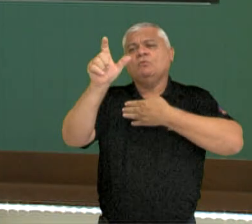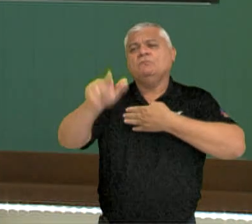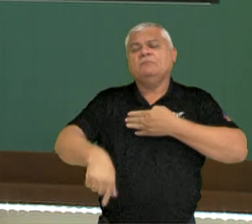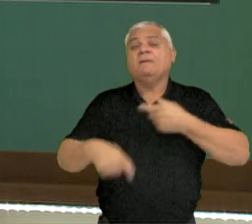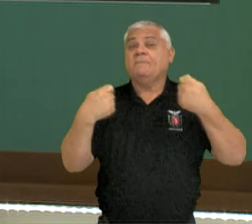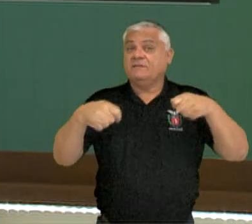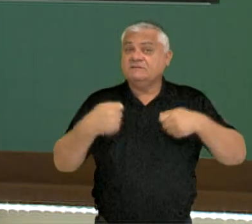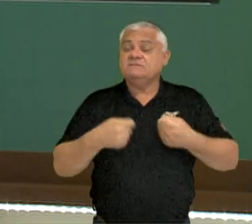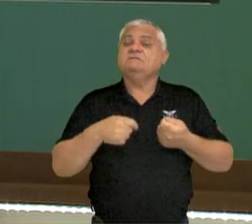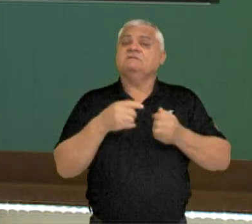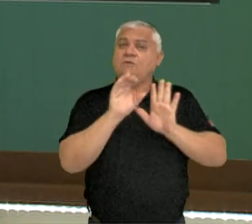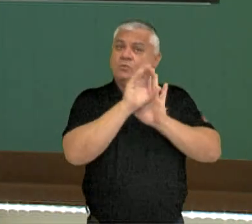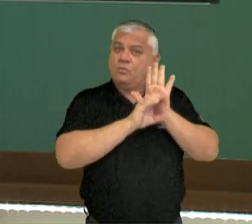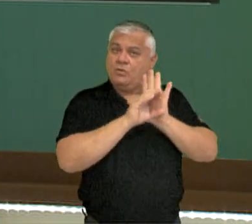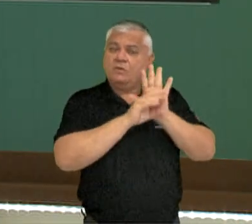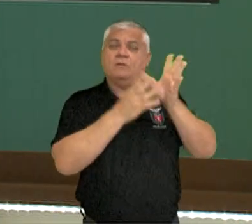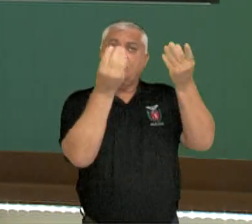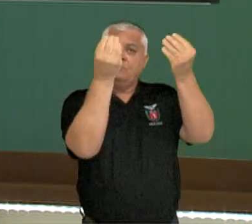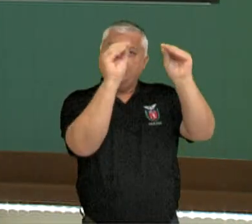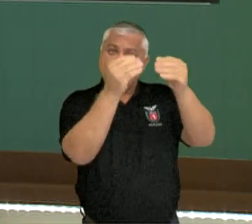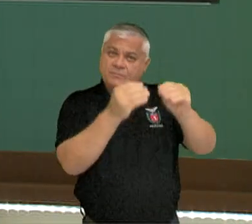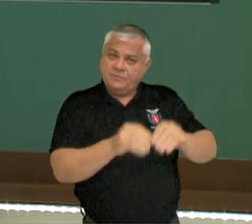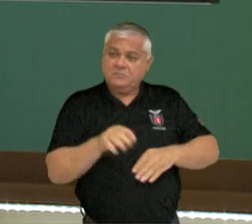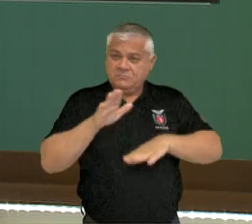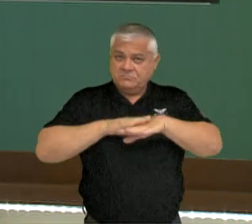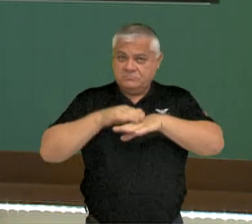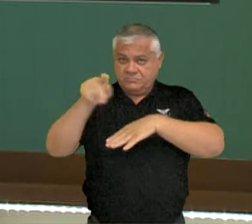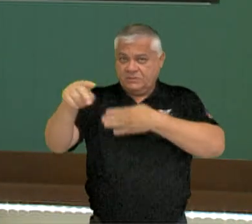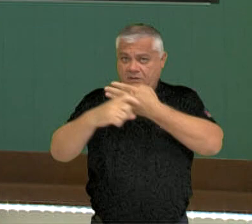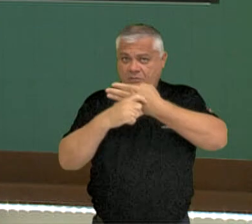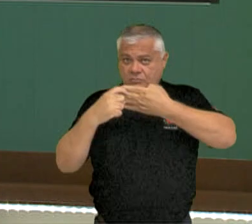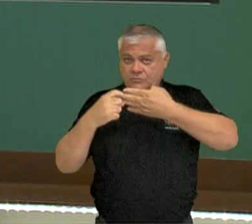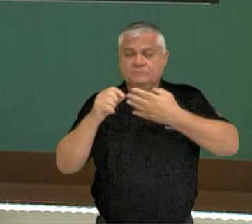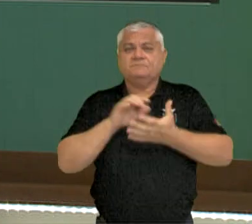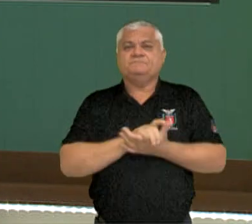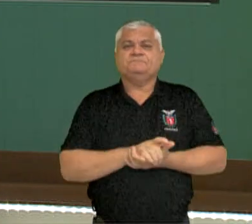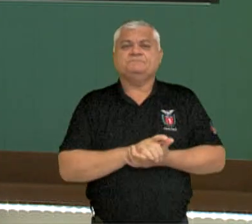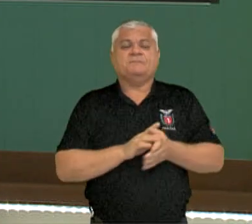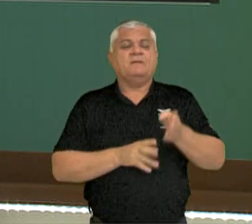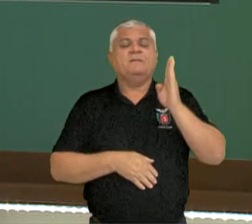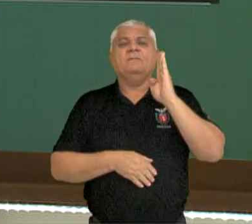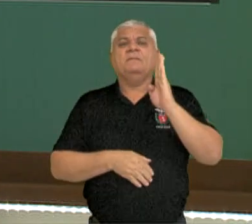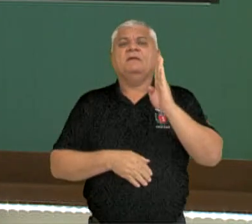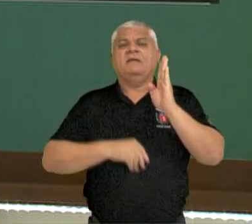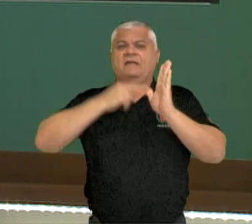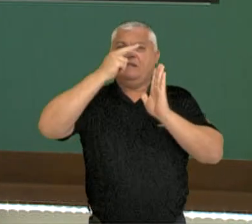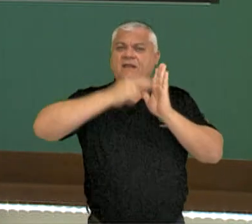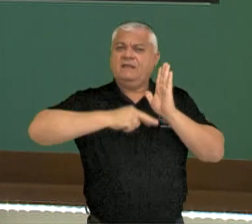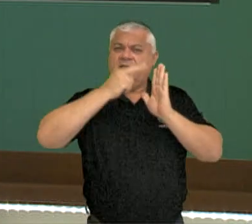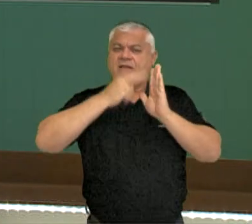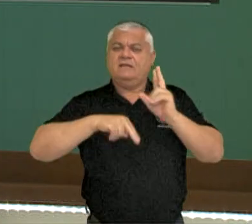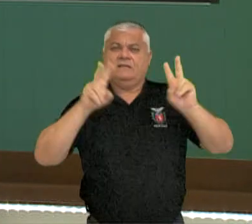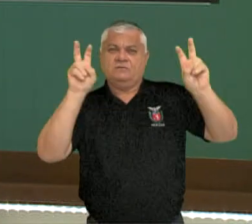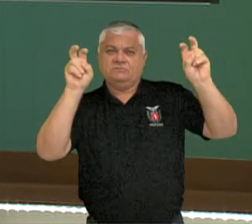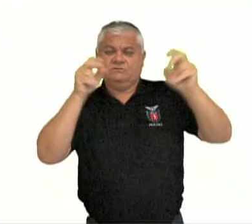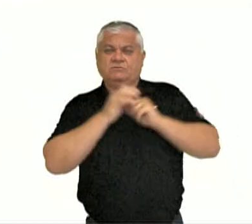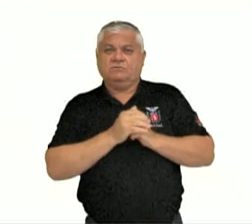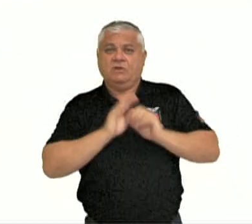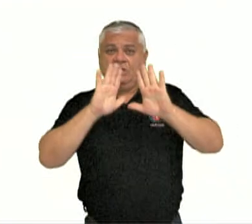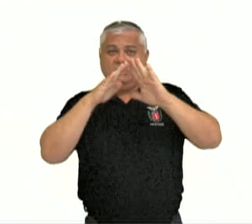No momento que ele escreve o texto, ele é chamado de articulista. Letra B, releia o título. Por uma